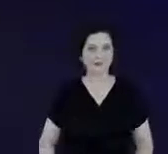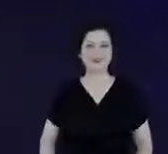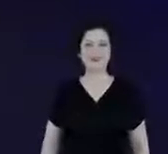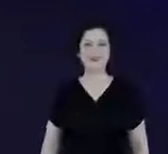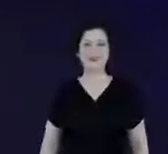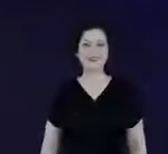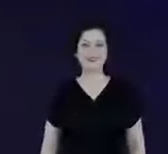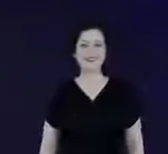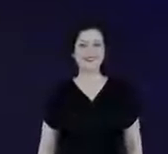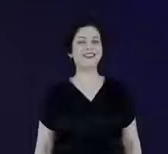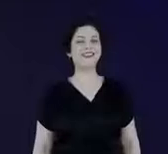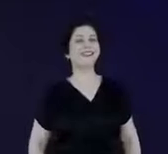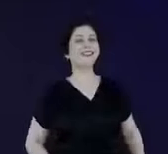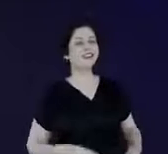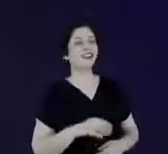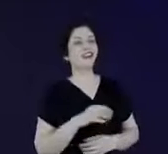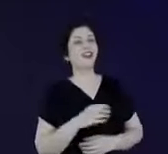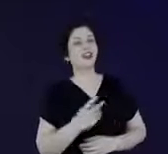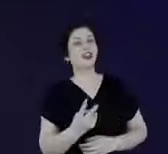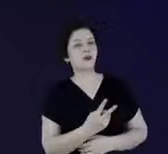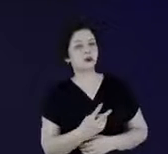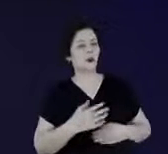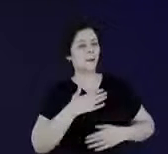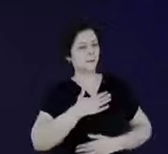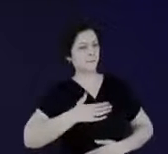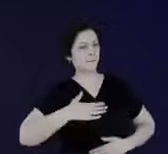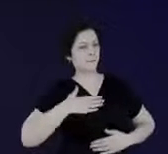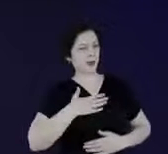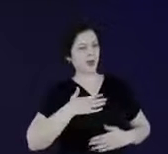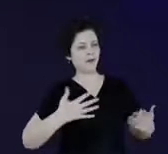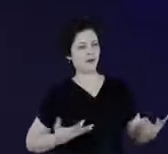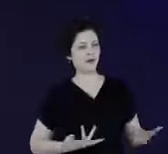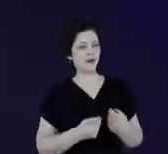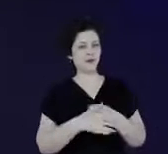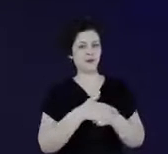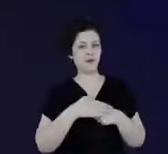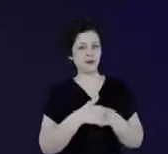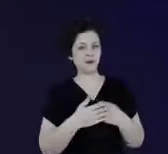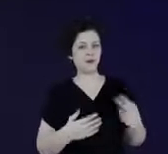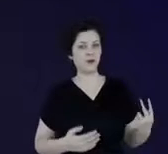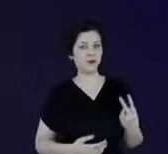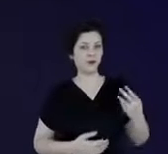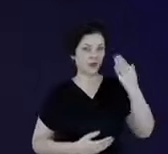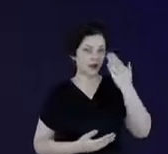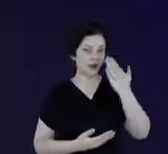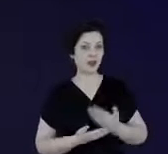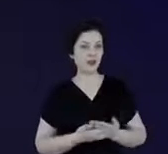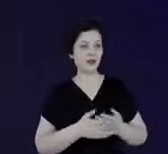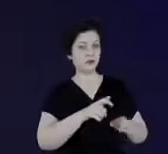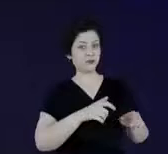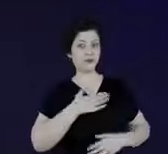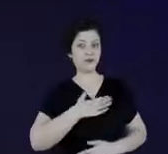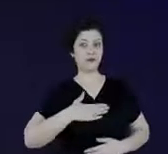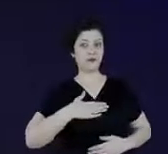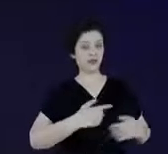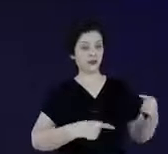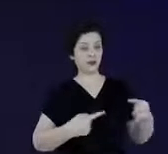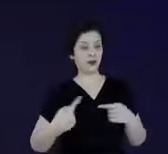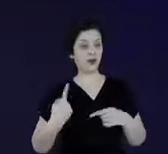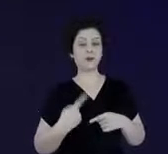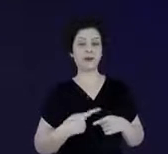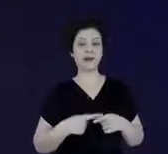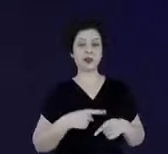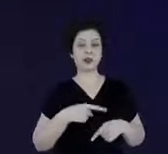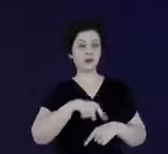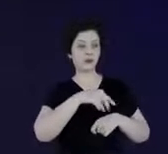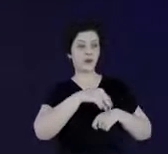bom tênis Ronaldo foi super prazer falar com vocês eu acredito que o pessoal tenha gostado do debate porque a mensagem